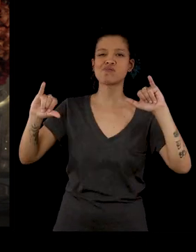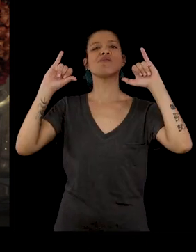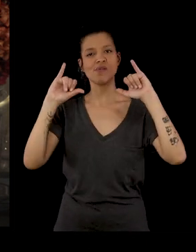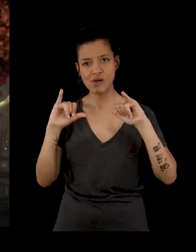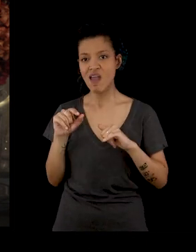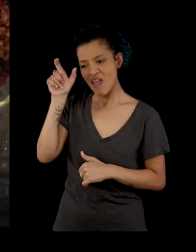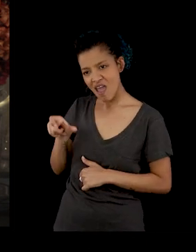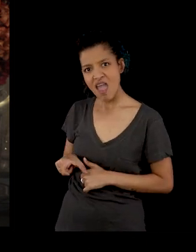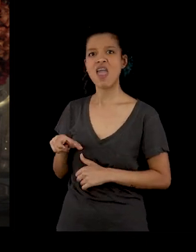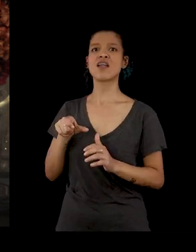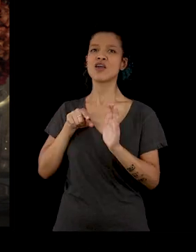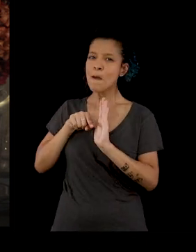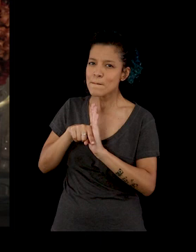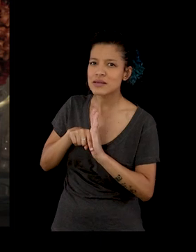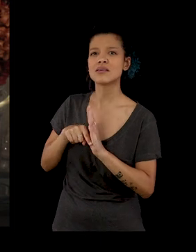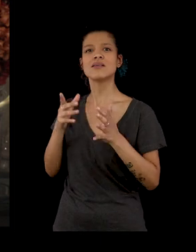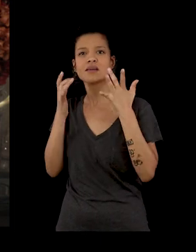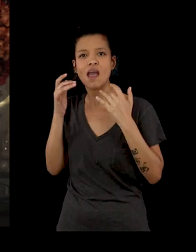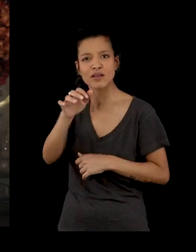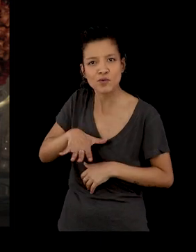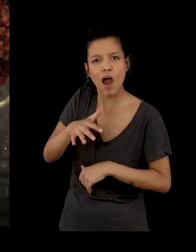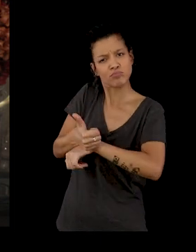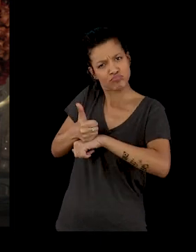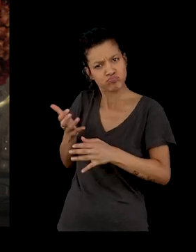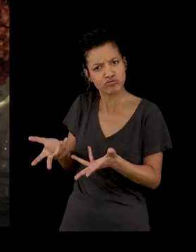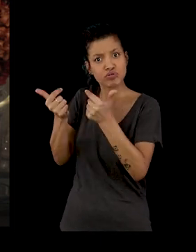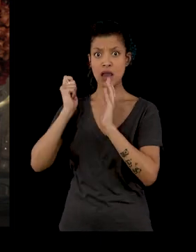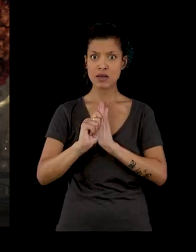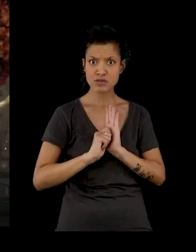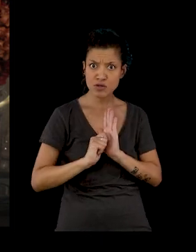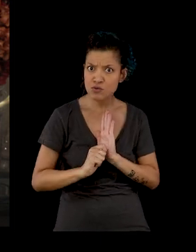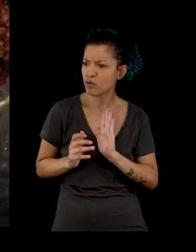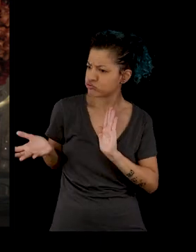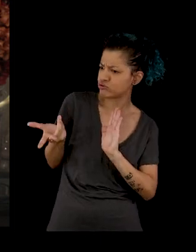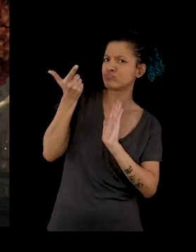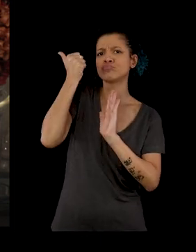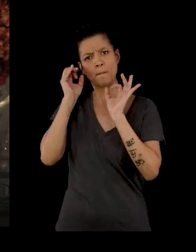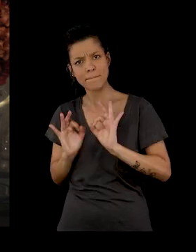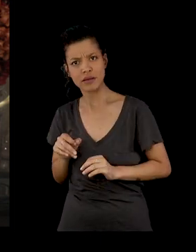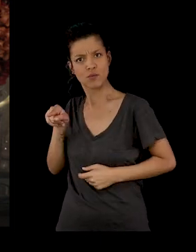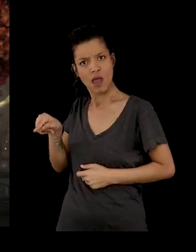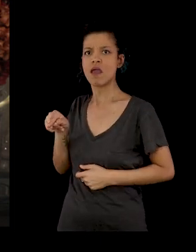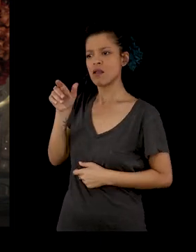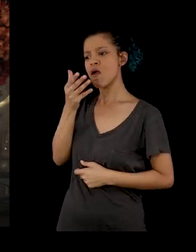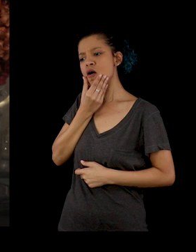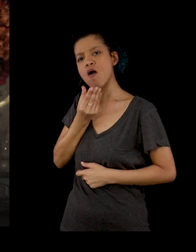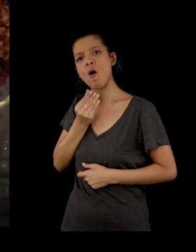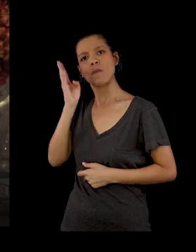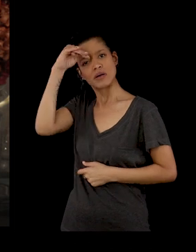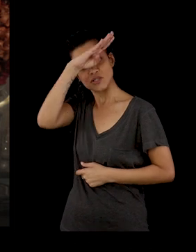grande teatrólogo, dramaturgo que ele é. O grande escritor, sem dúvida. Esse homem